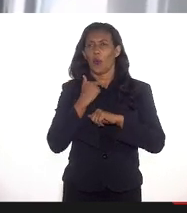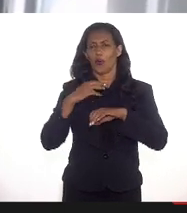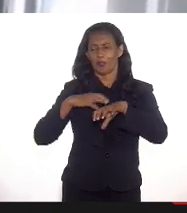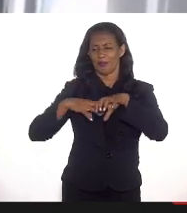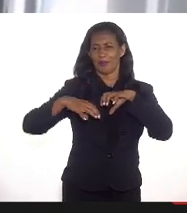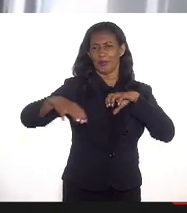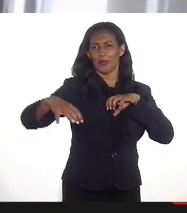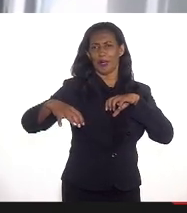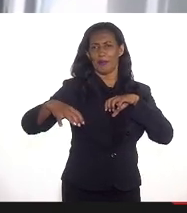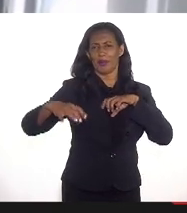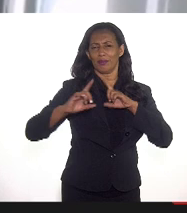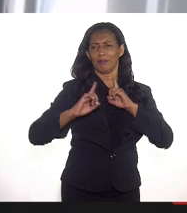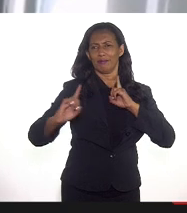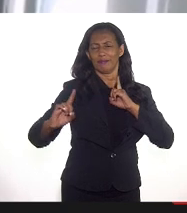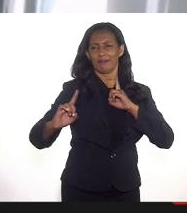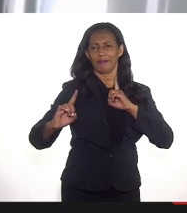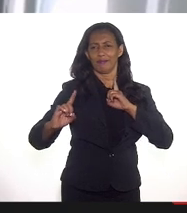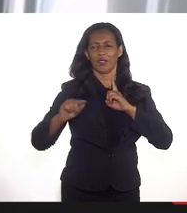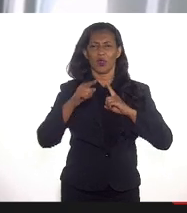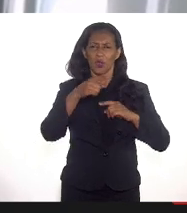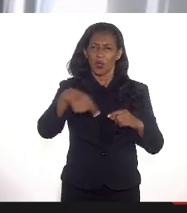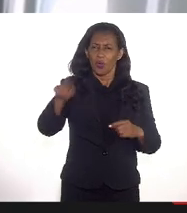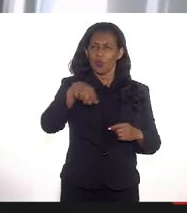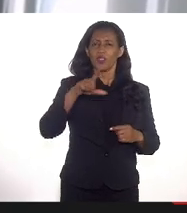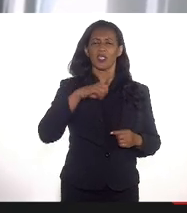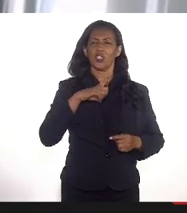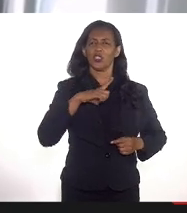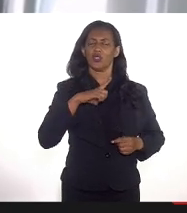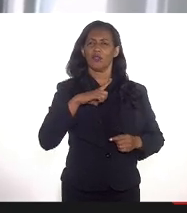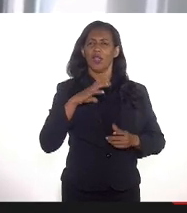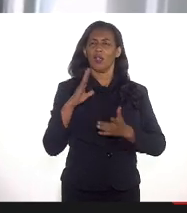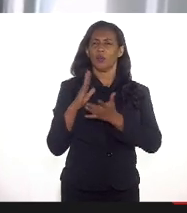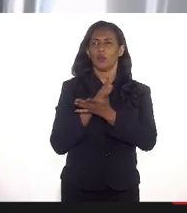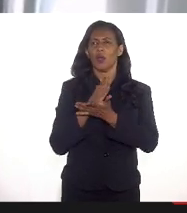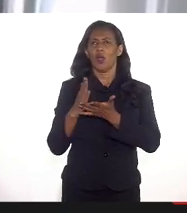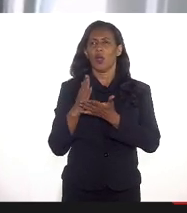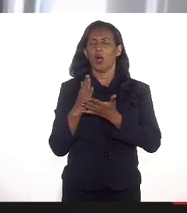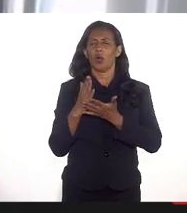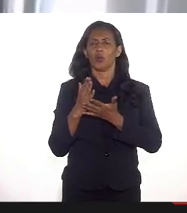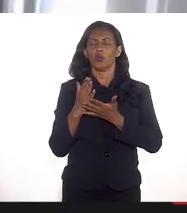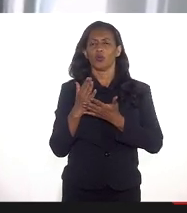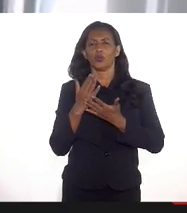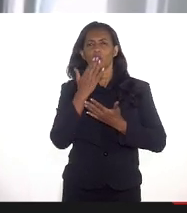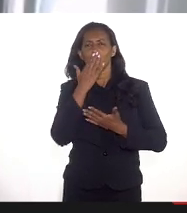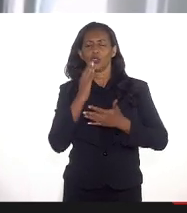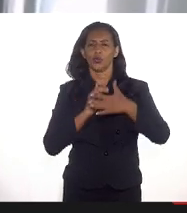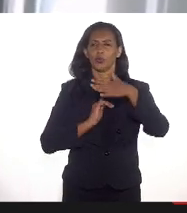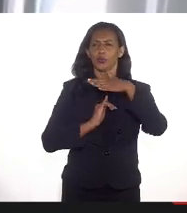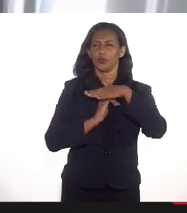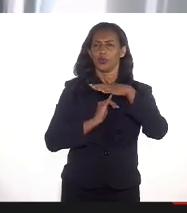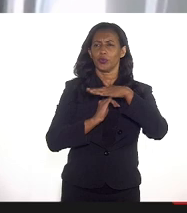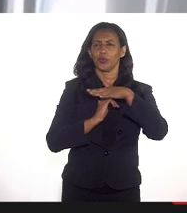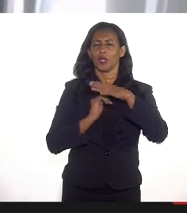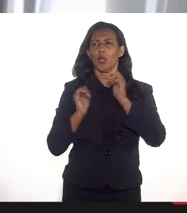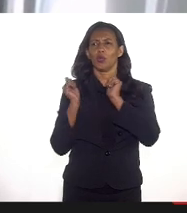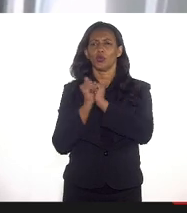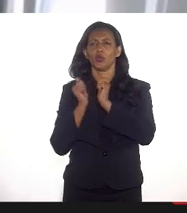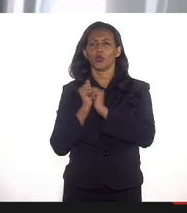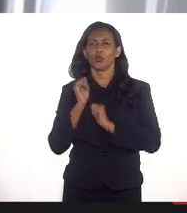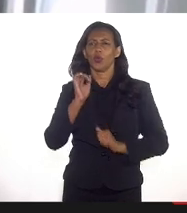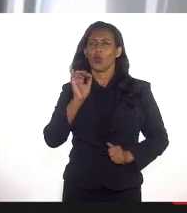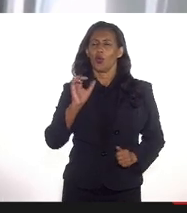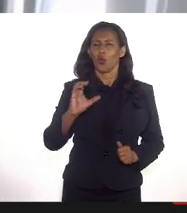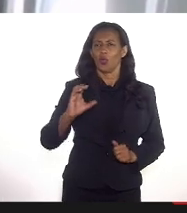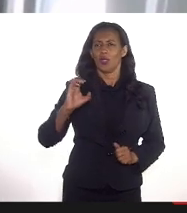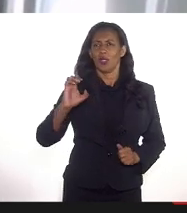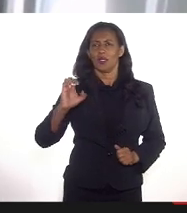social, vocês tiveram algum tipo de interlocução com instituições como Cefet, FRJ, IFE, para